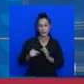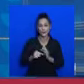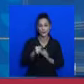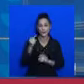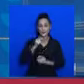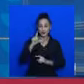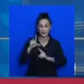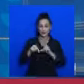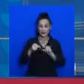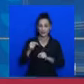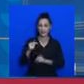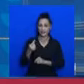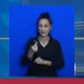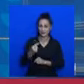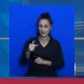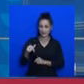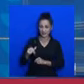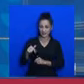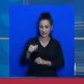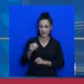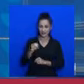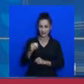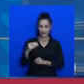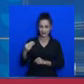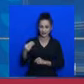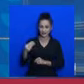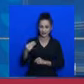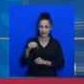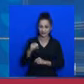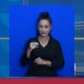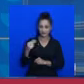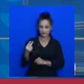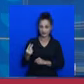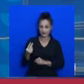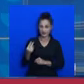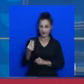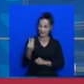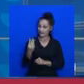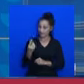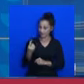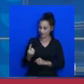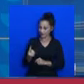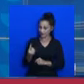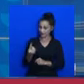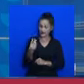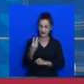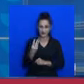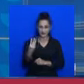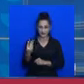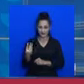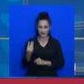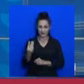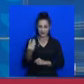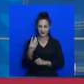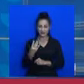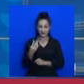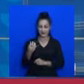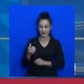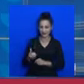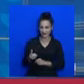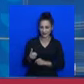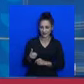Primeiro sorteio, 17, 03, 02, 31, 33